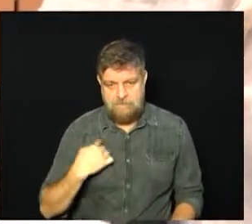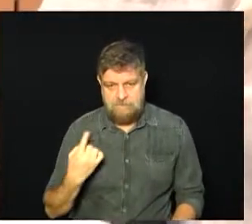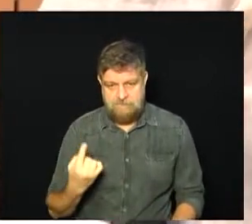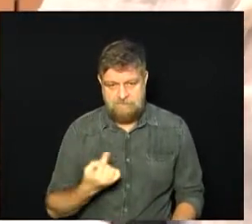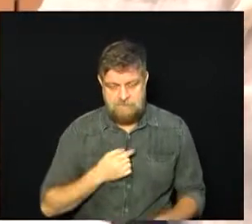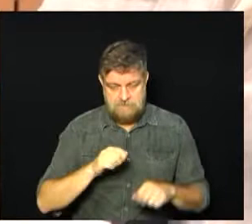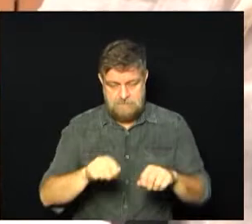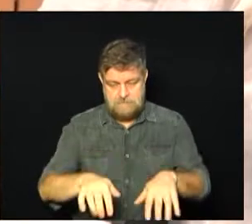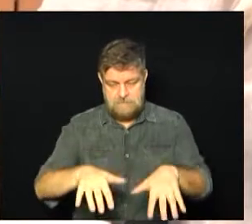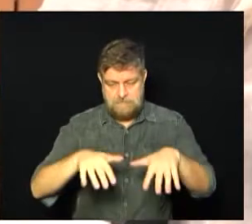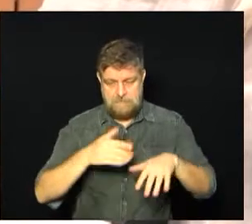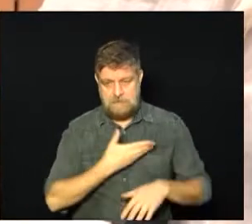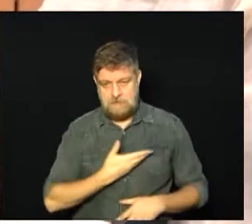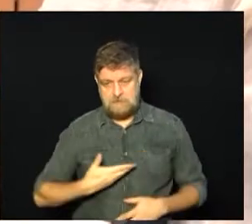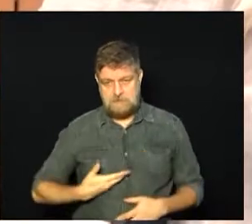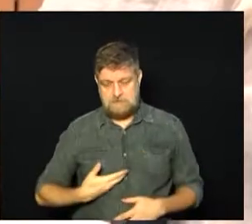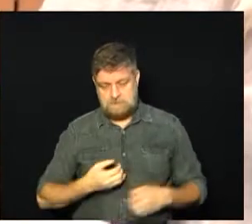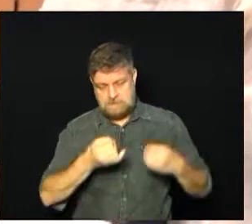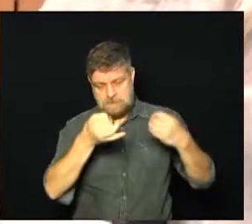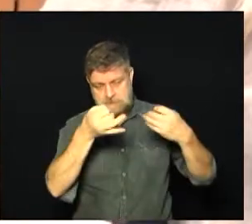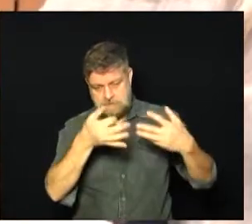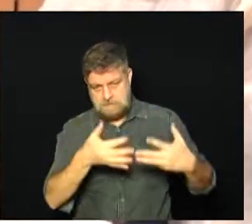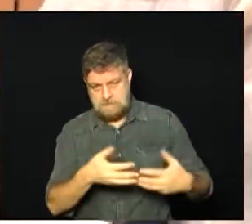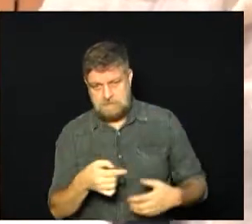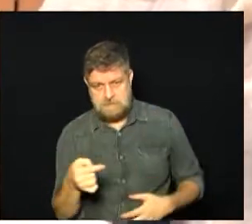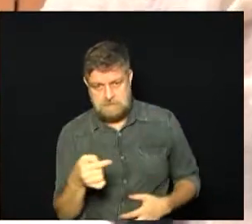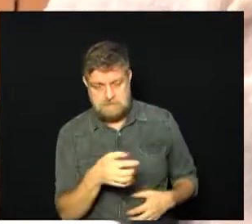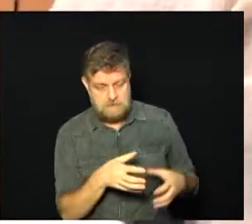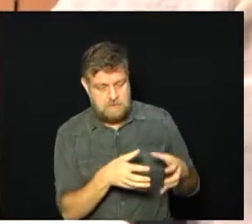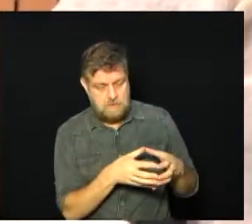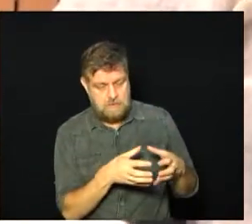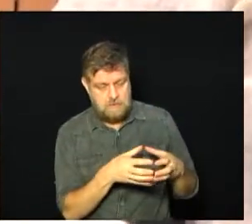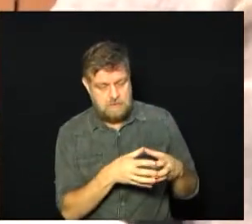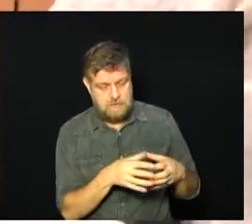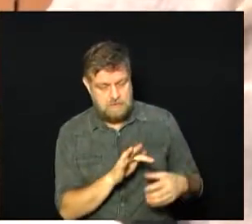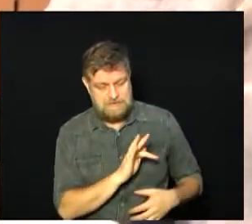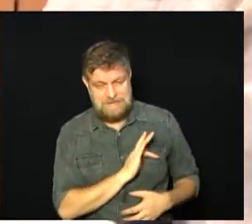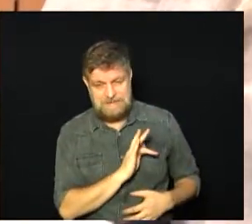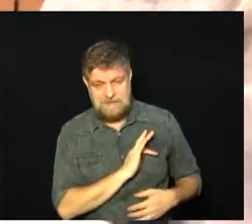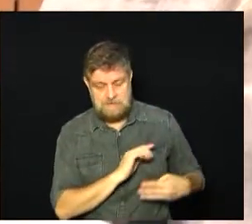audiência pública, a equipe técnica da INDEC aqui presente também,